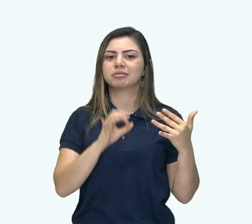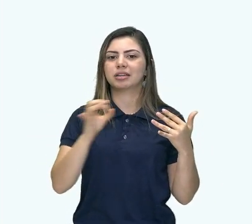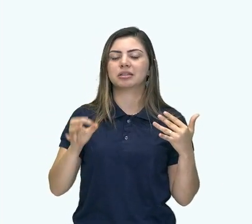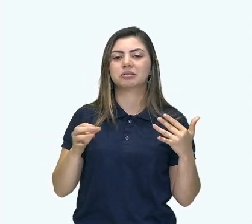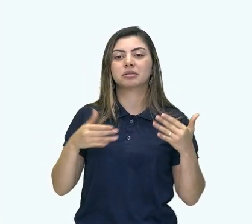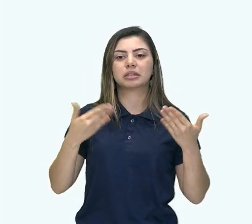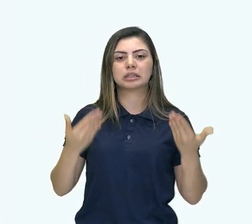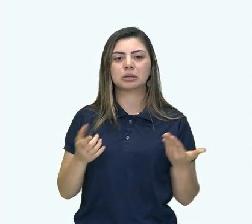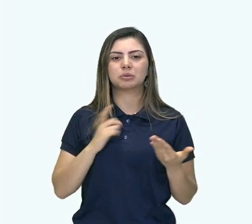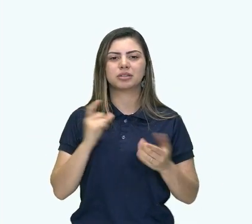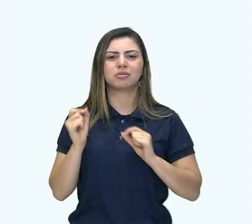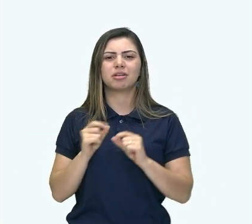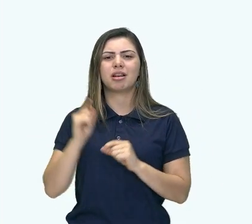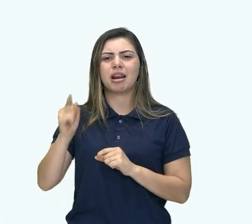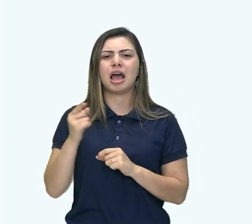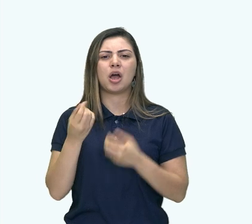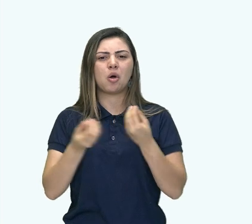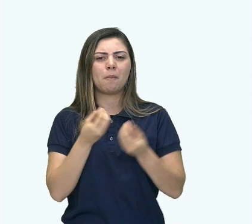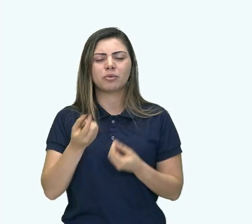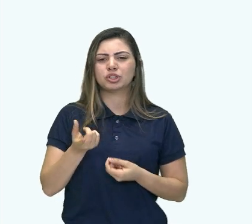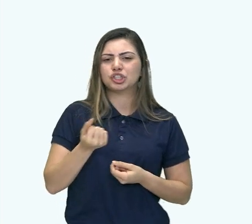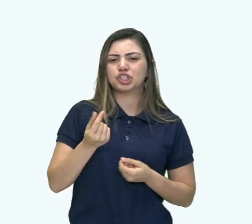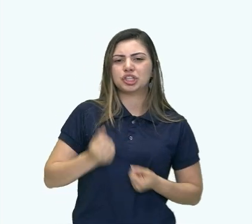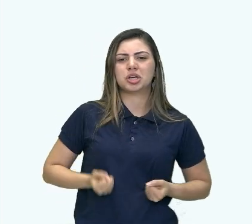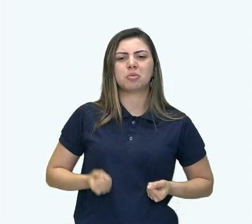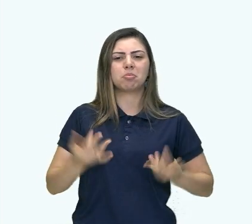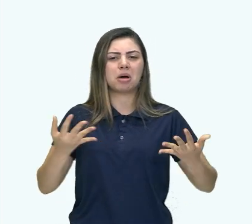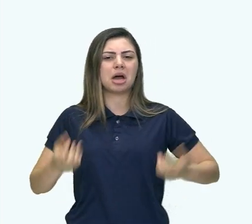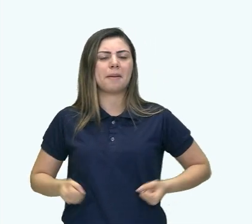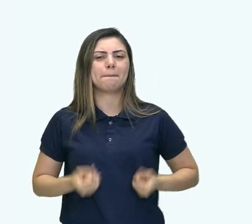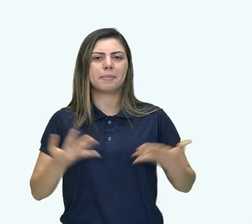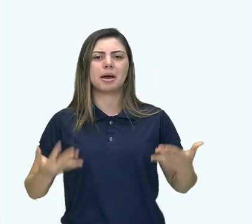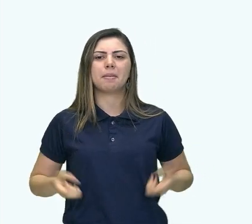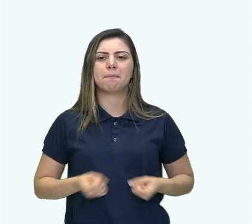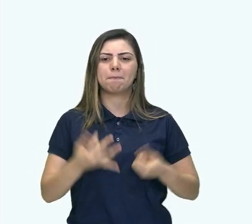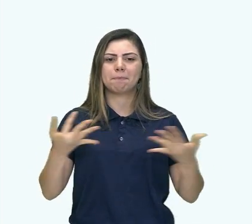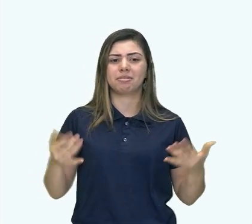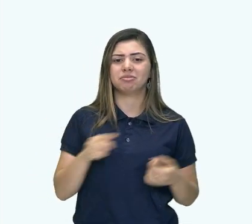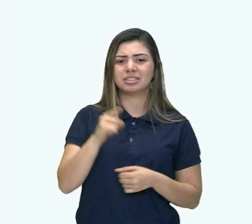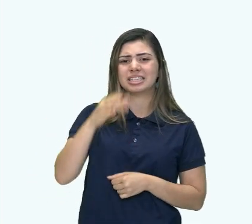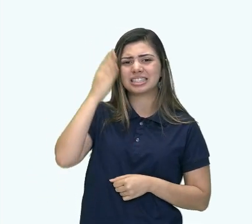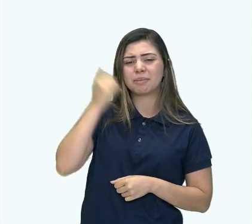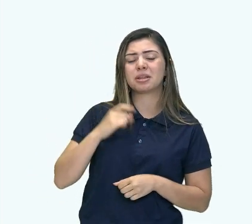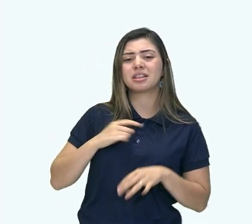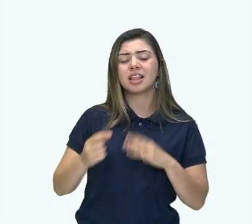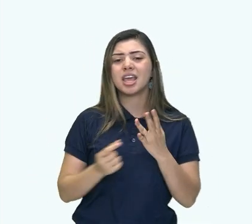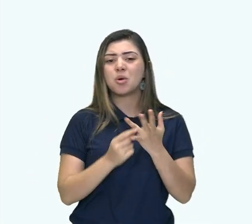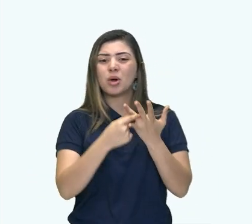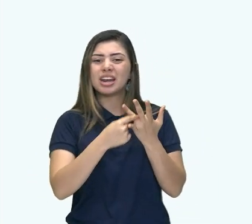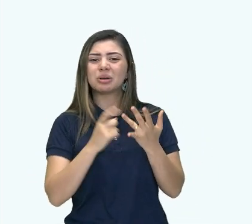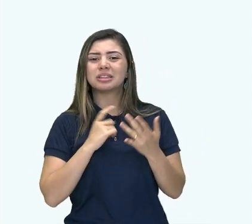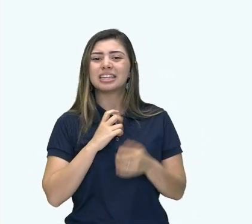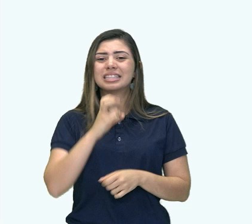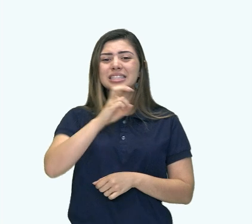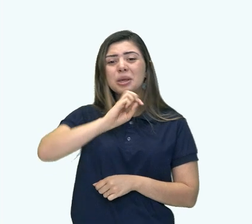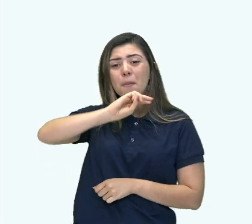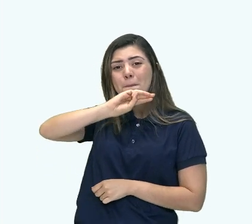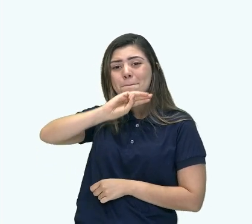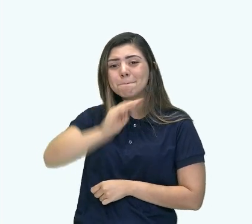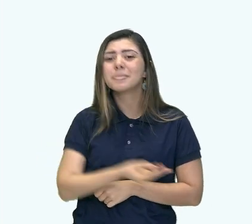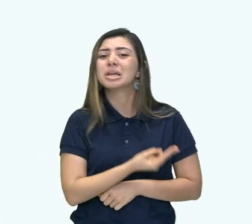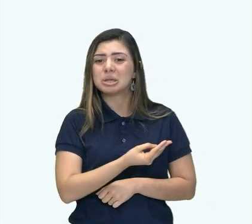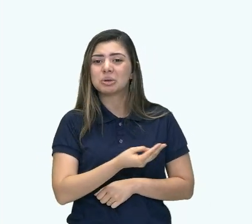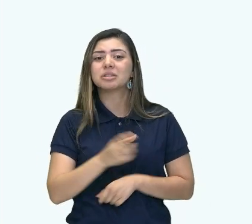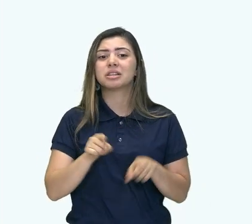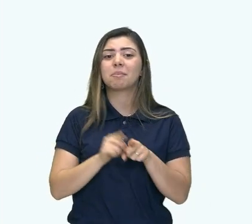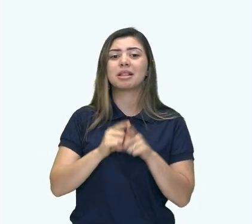os barbados estão cheios de grana na carteira. Você sabe que tem anel que vale 5 milhas de colar de 15 nessa intruja